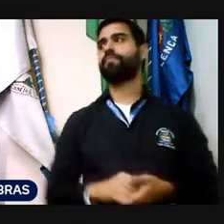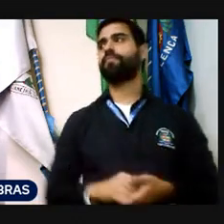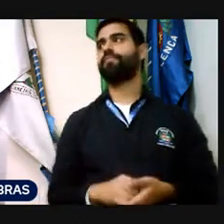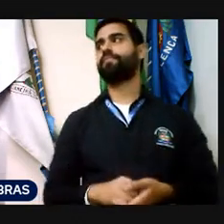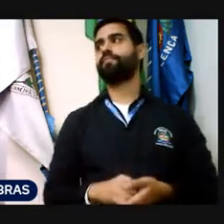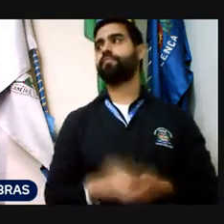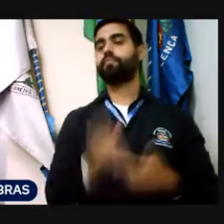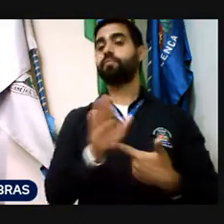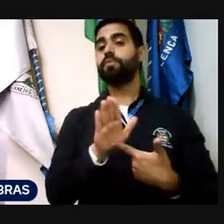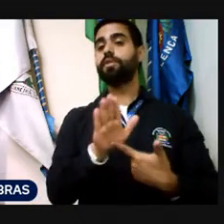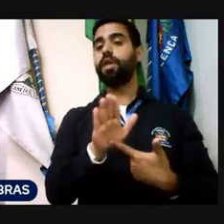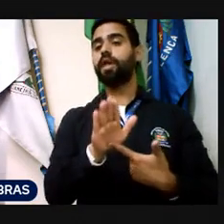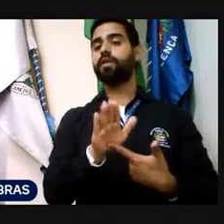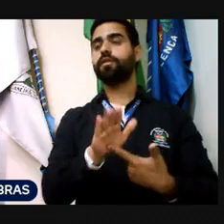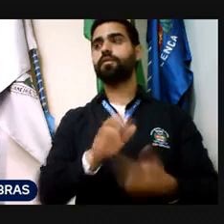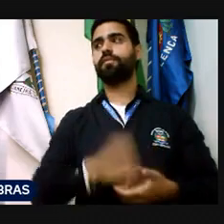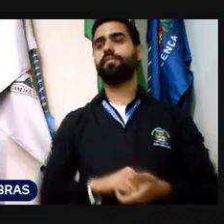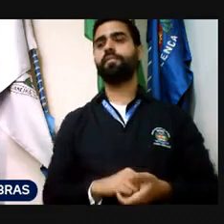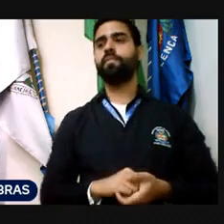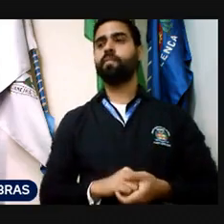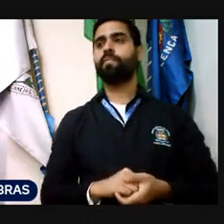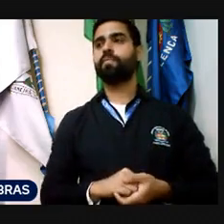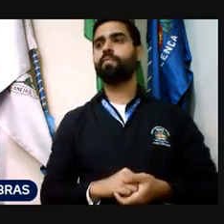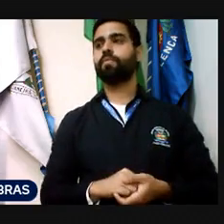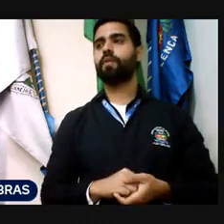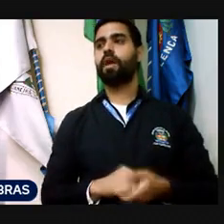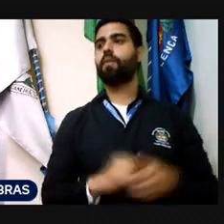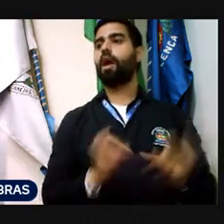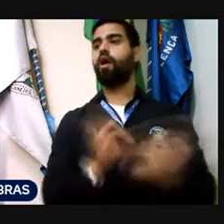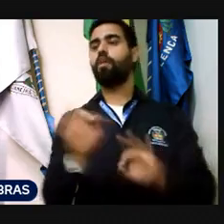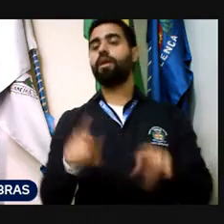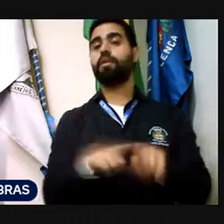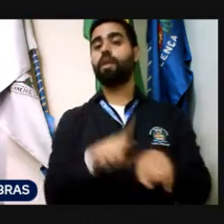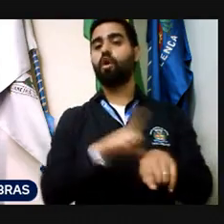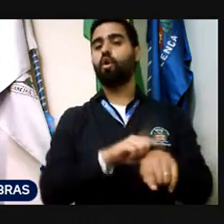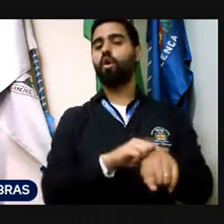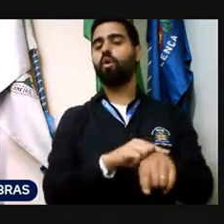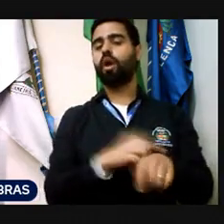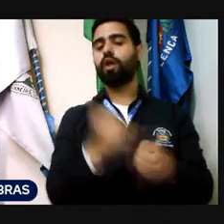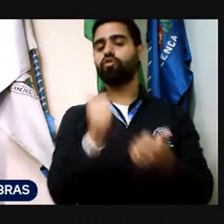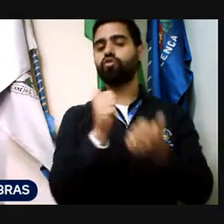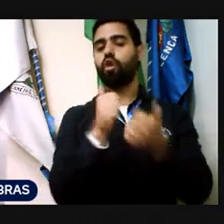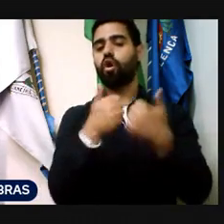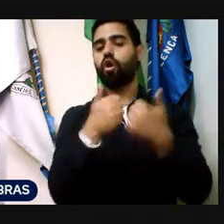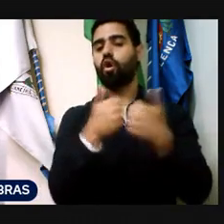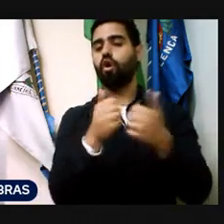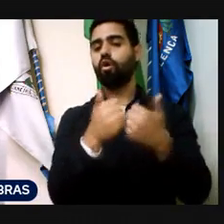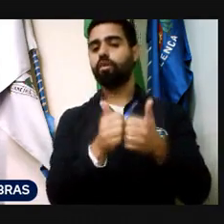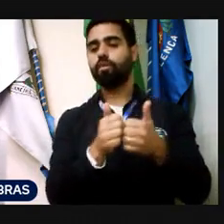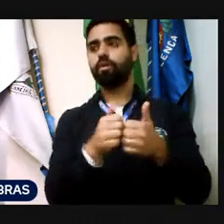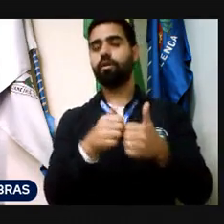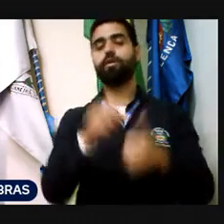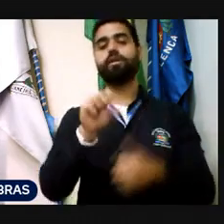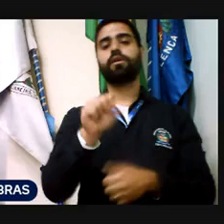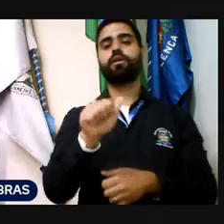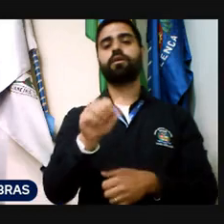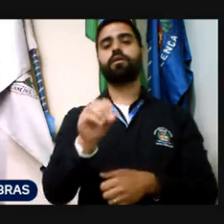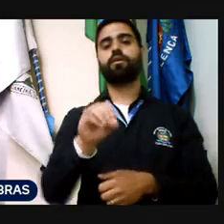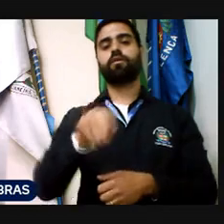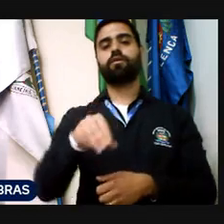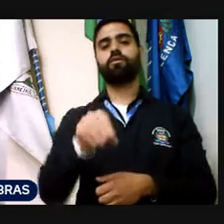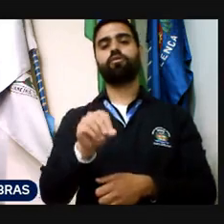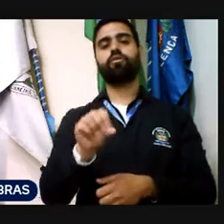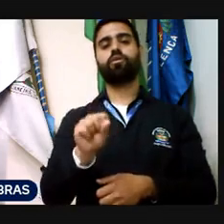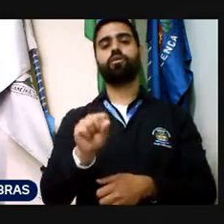presente indicação é para cobrar providências acerca da regularização dos ônibus, em especial do bairro São José das Palmeiras. Em